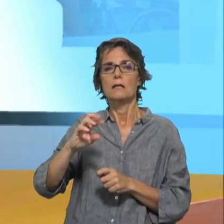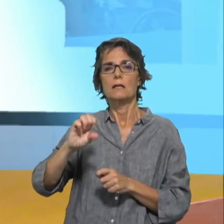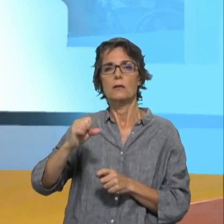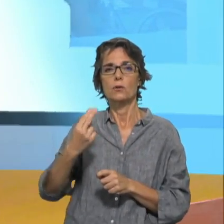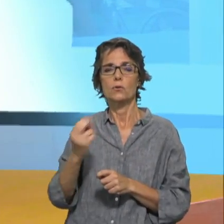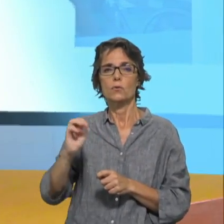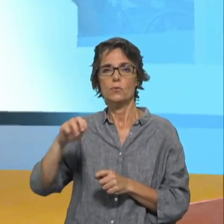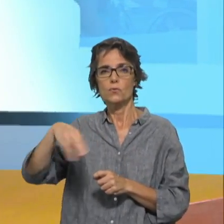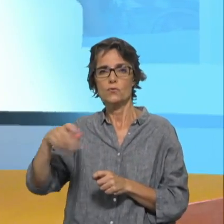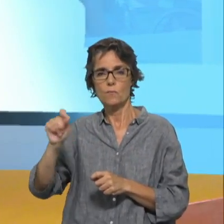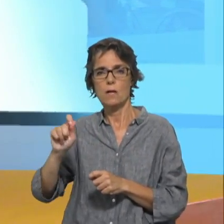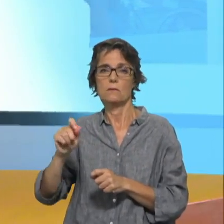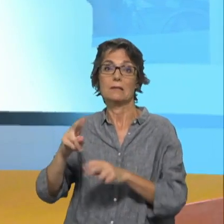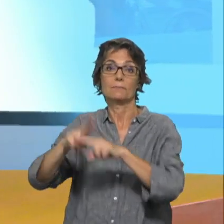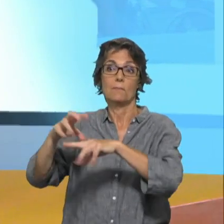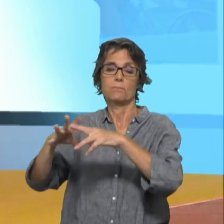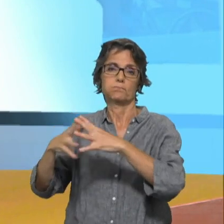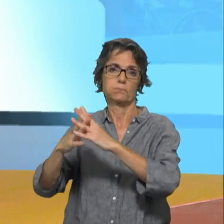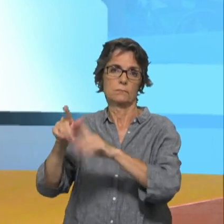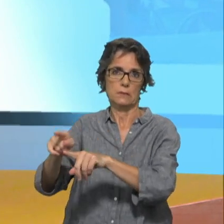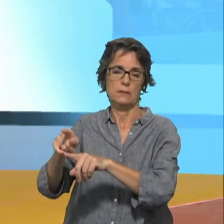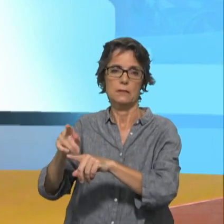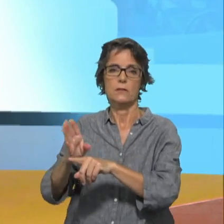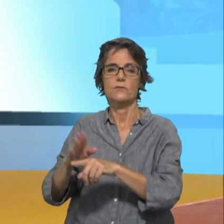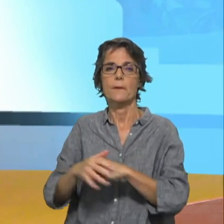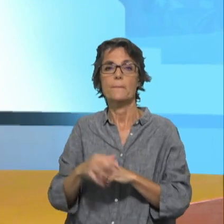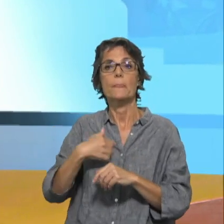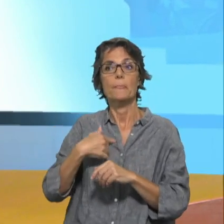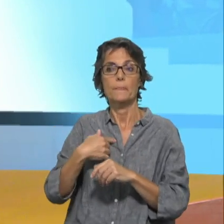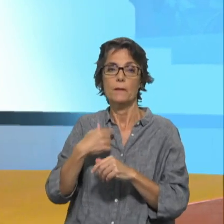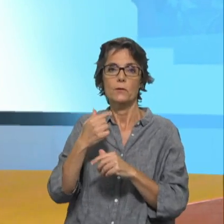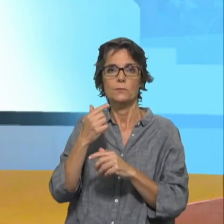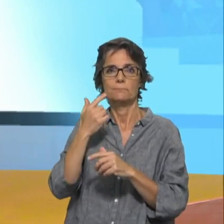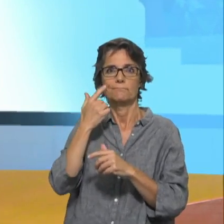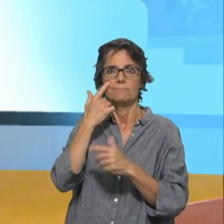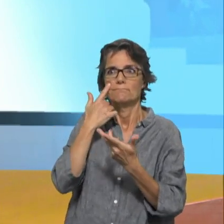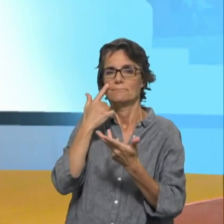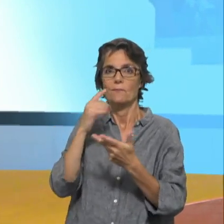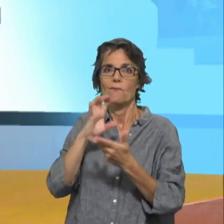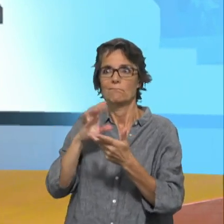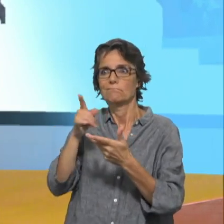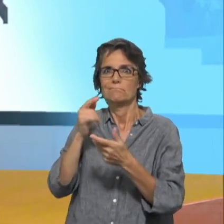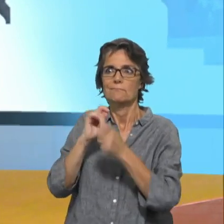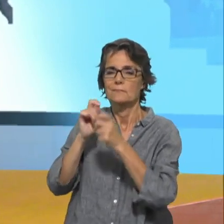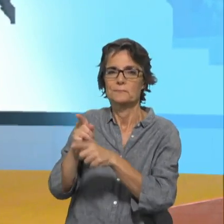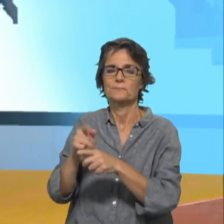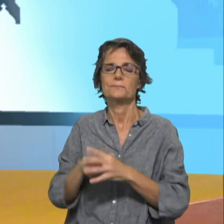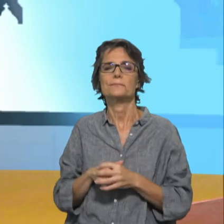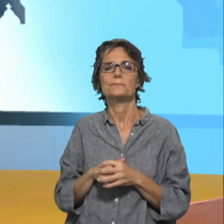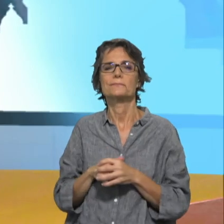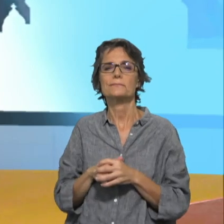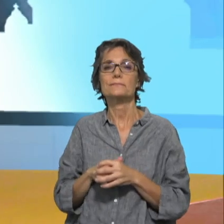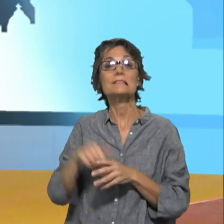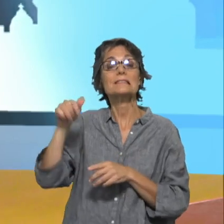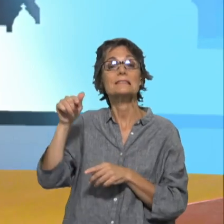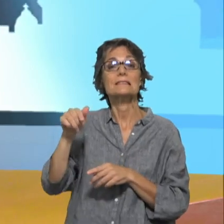Sipinang, à distância, obviamente, não fui lá pessoalmente, não é, mas consegui arranjar forma de falar com ele. E foi nessa altura que,